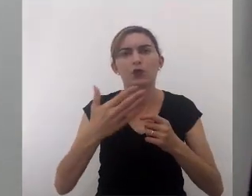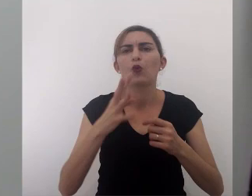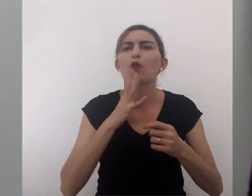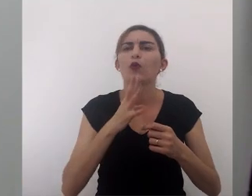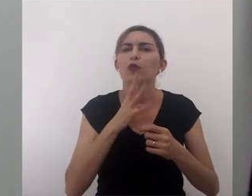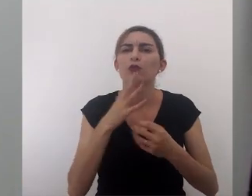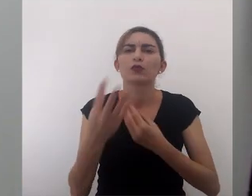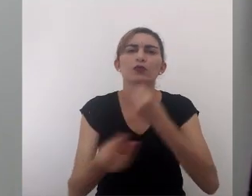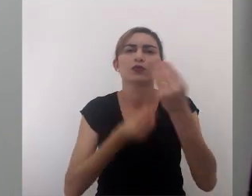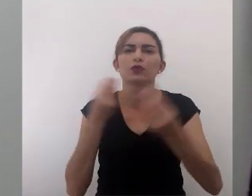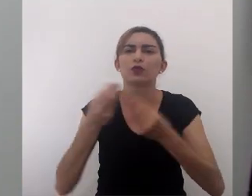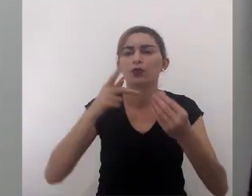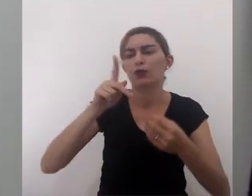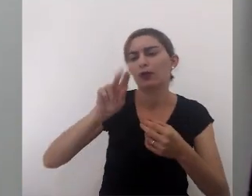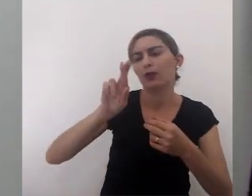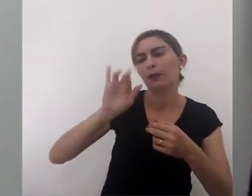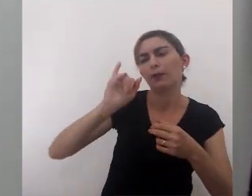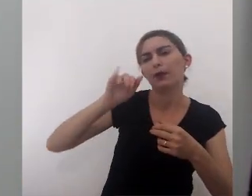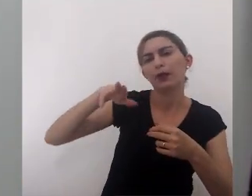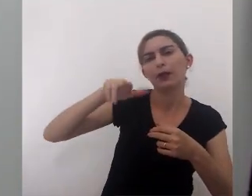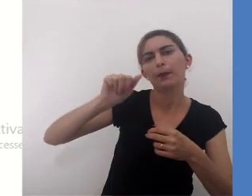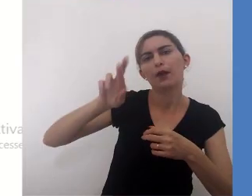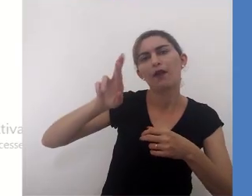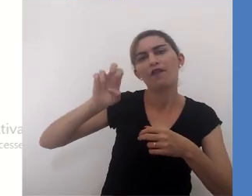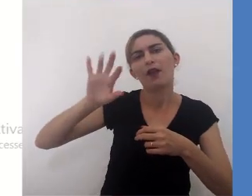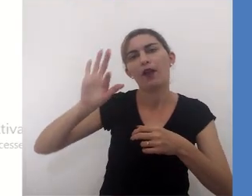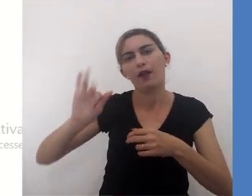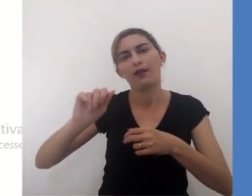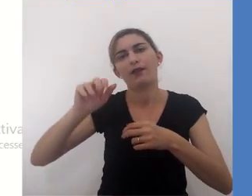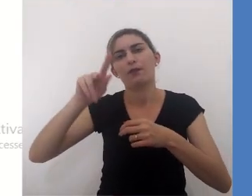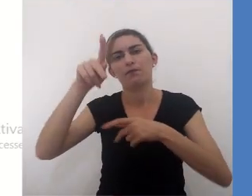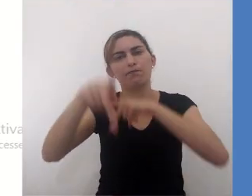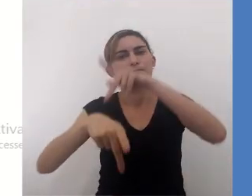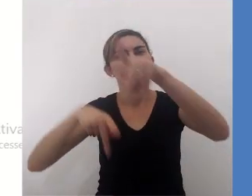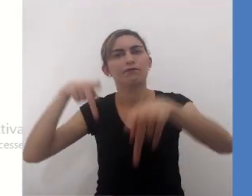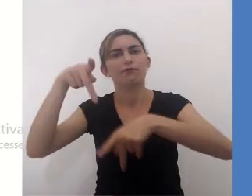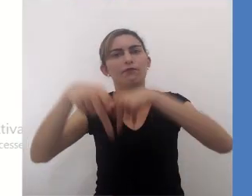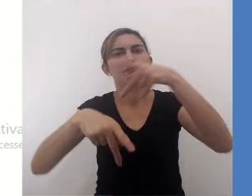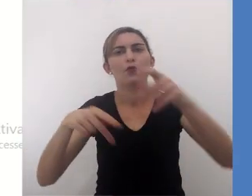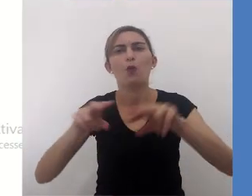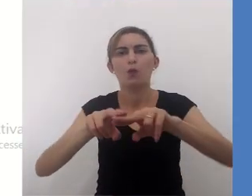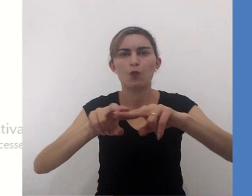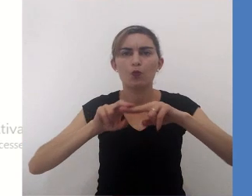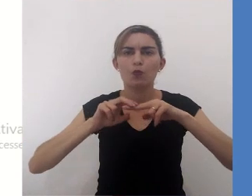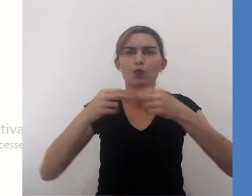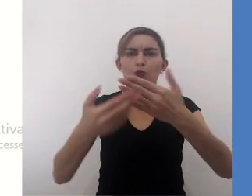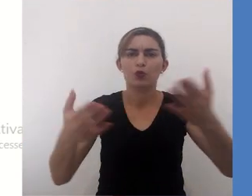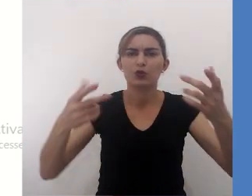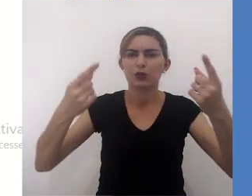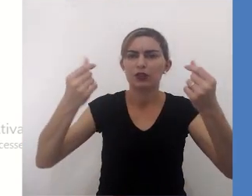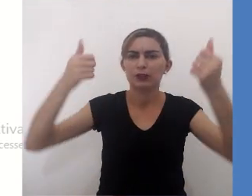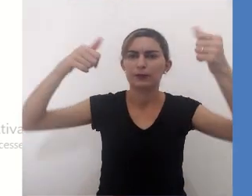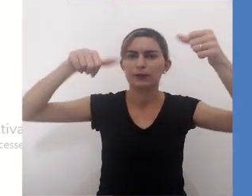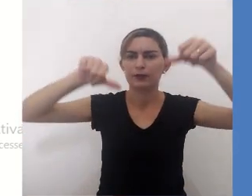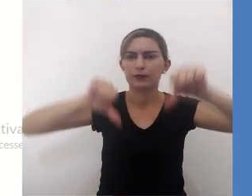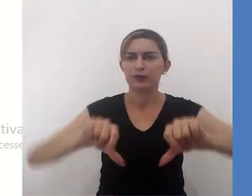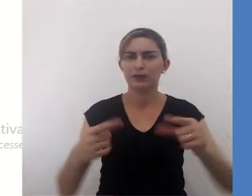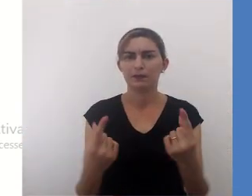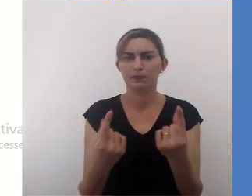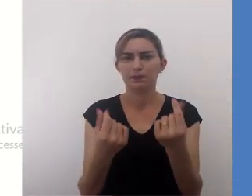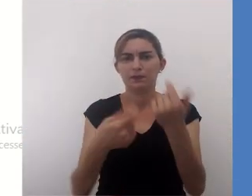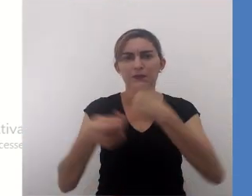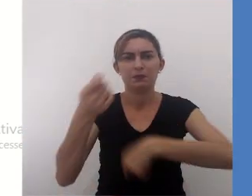conhecido como Primavera dos Povos. Ou seja, motivada por uma crise